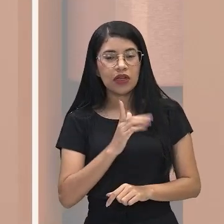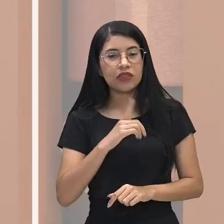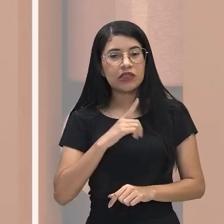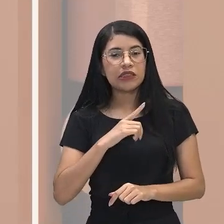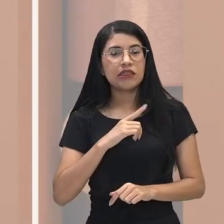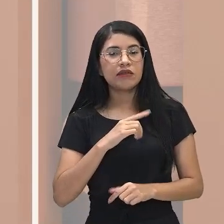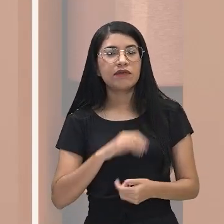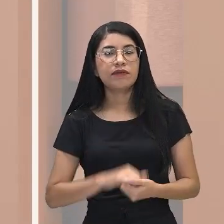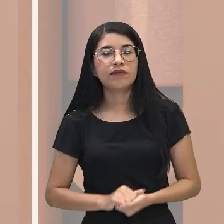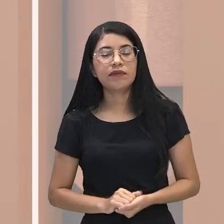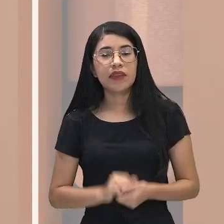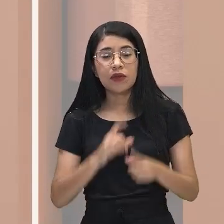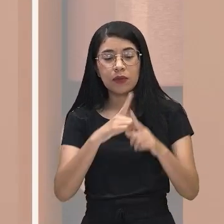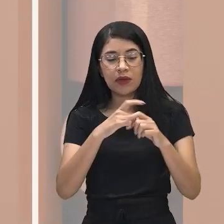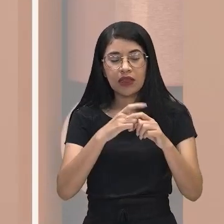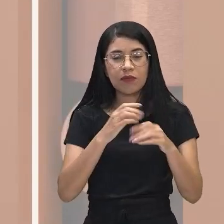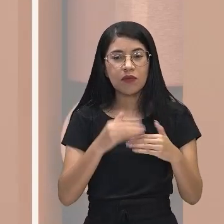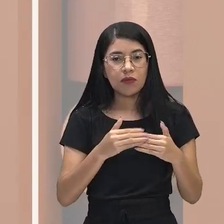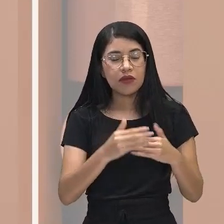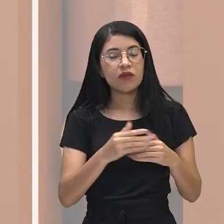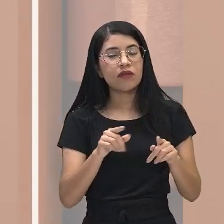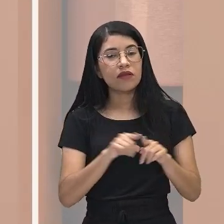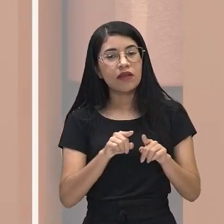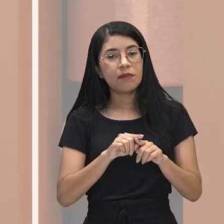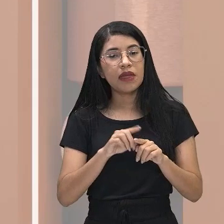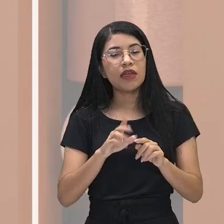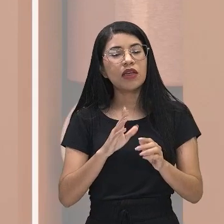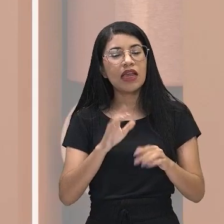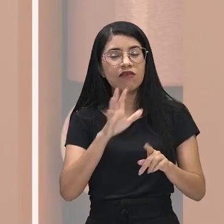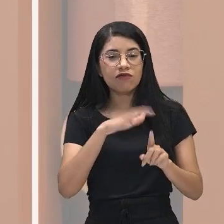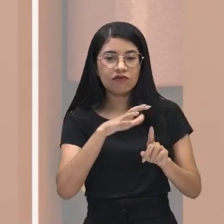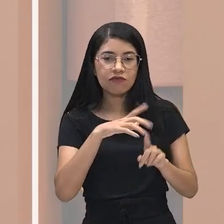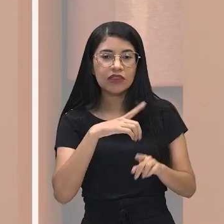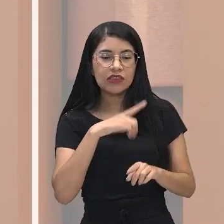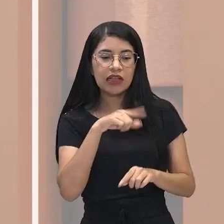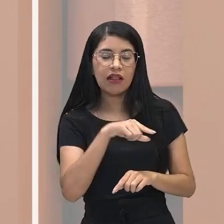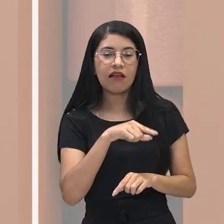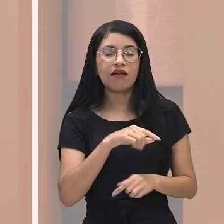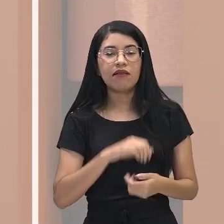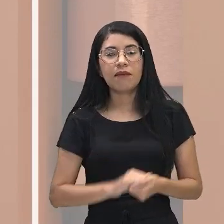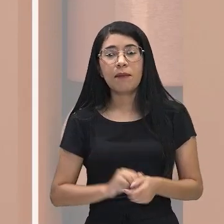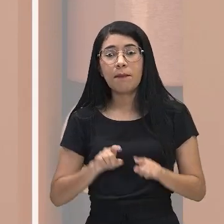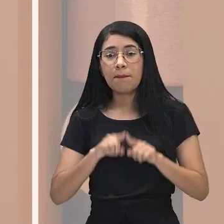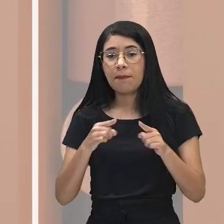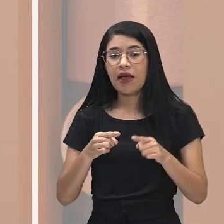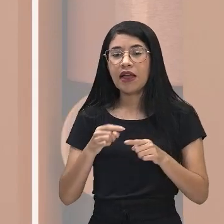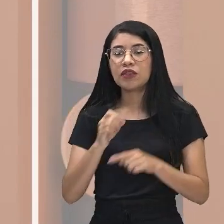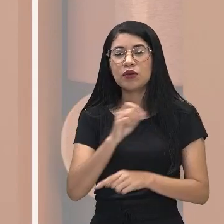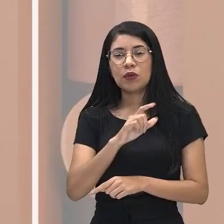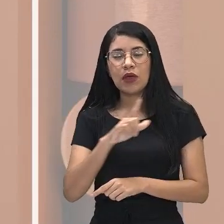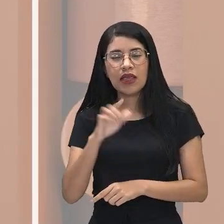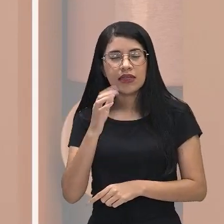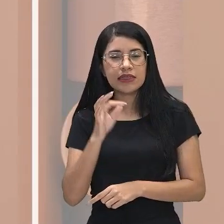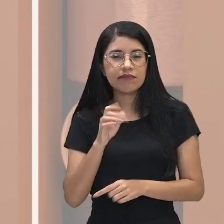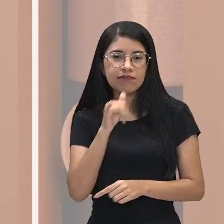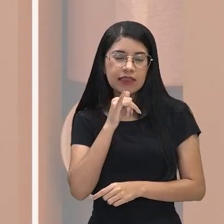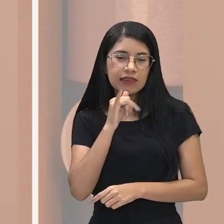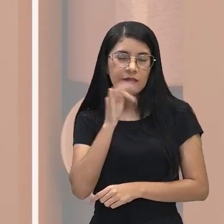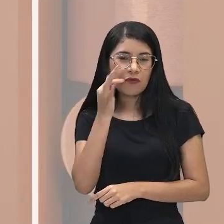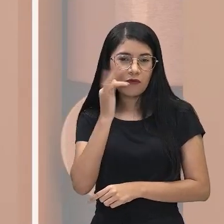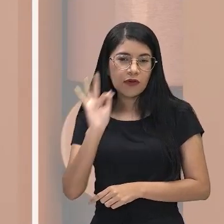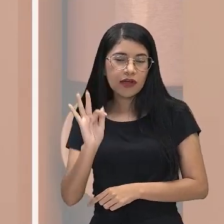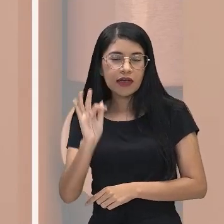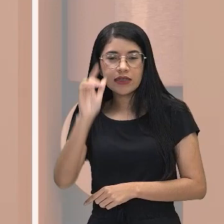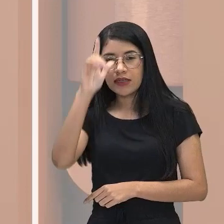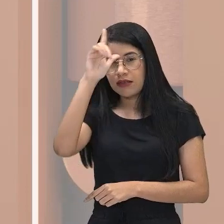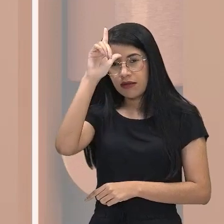e ficou sob influência direta dos soviéticos. Já no caso do oeste europeu, eu estou falando de França e até mesmo da Alemanha,